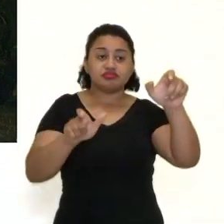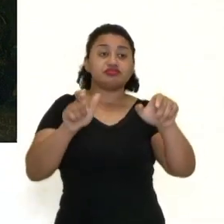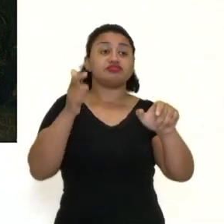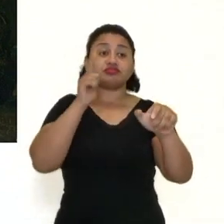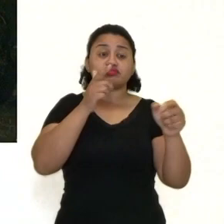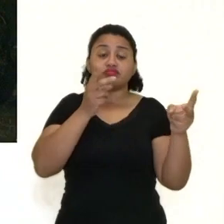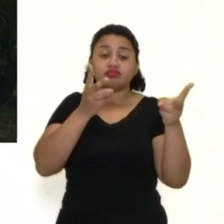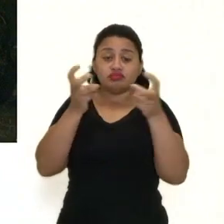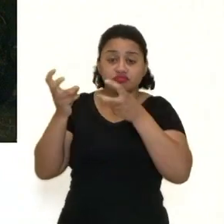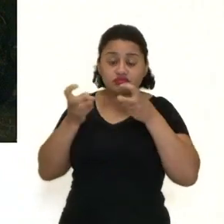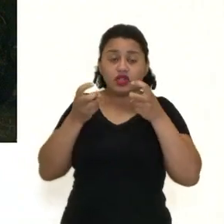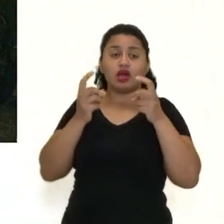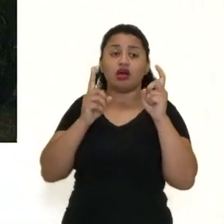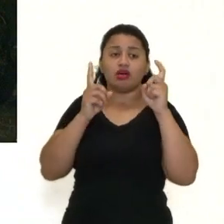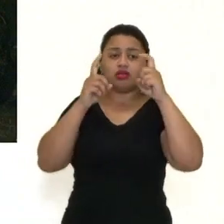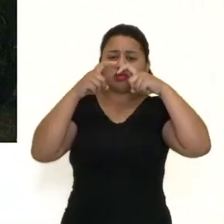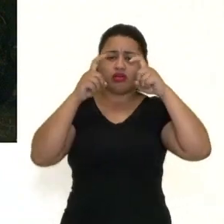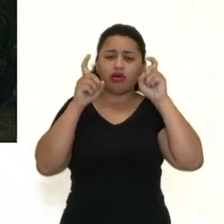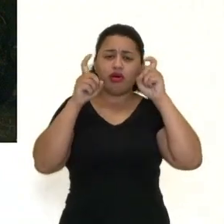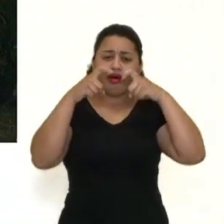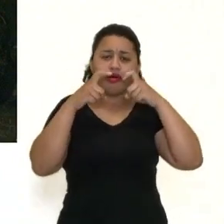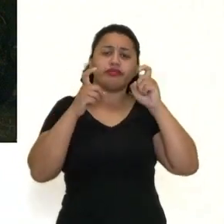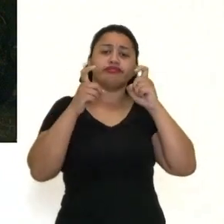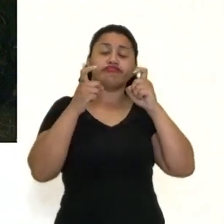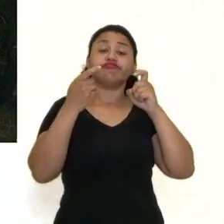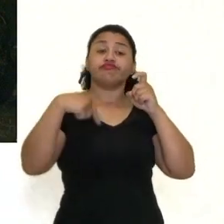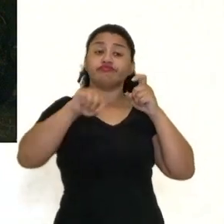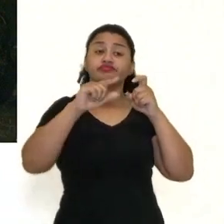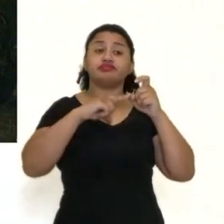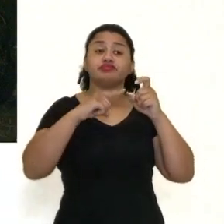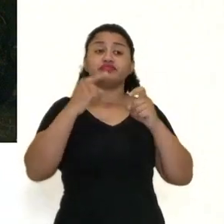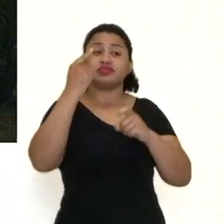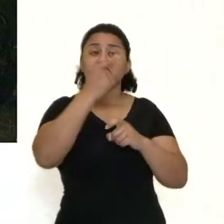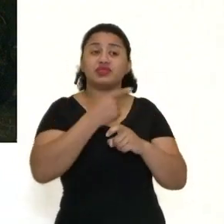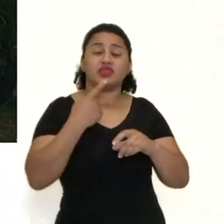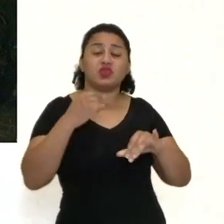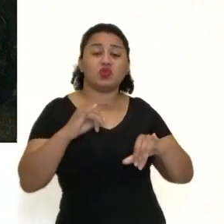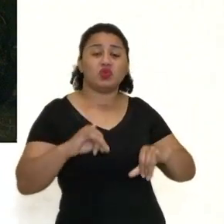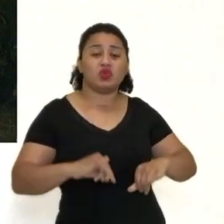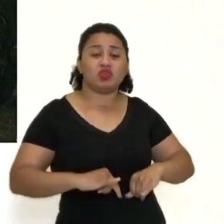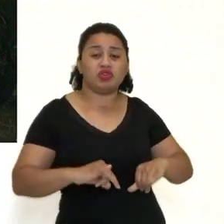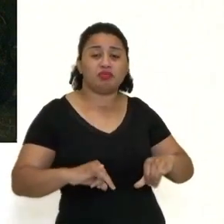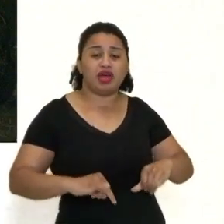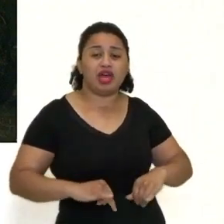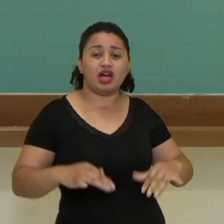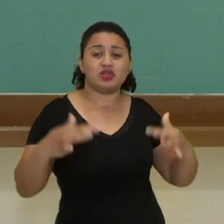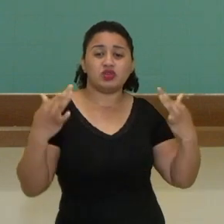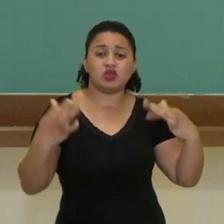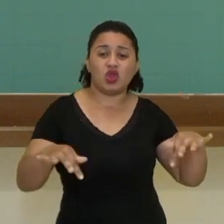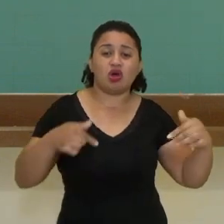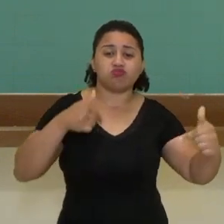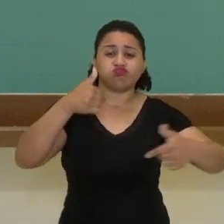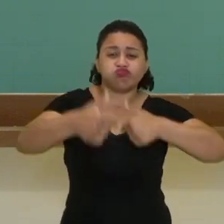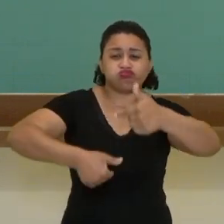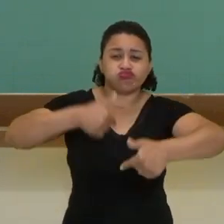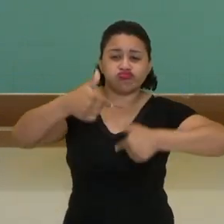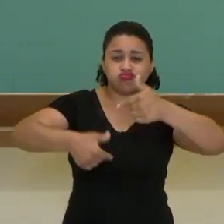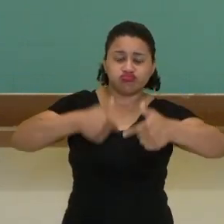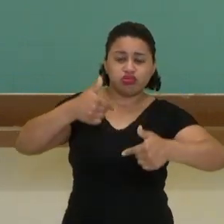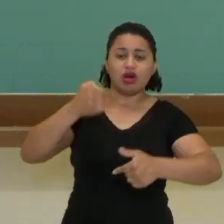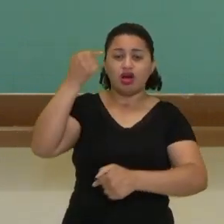gente percebe na expressão dos personagens que eles têm uma fisionomia de dor, de muito trabalho, é um